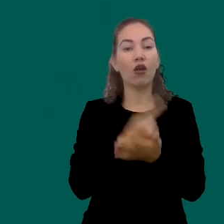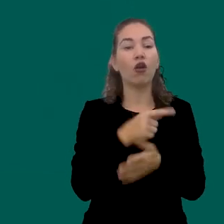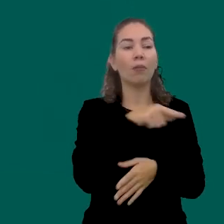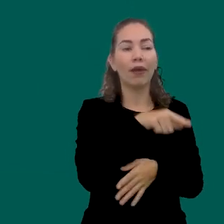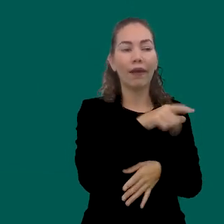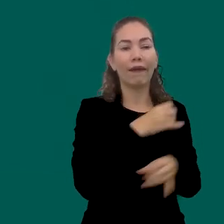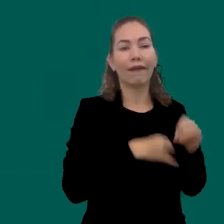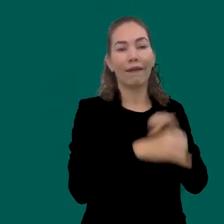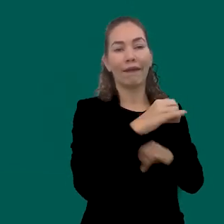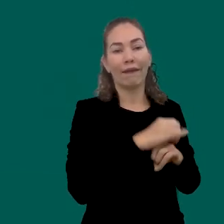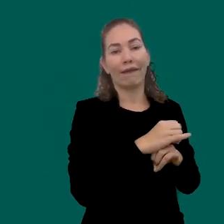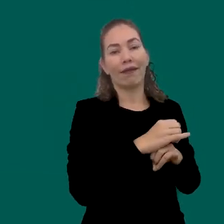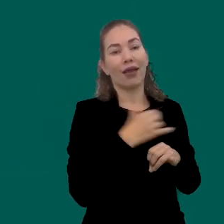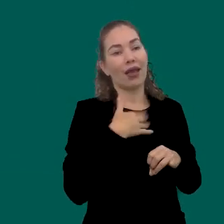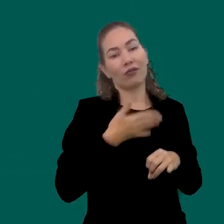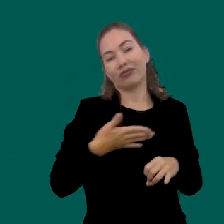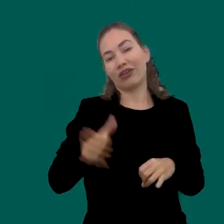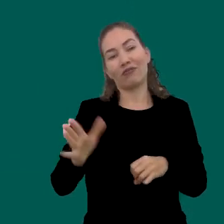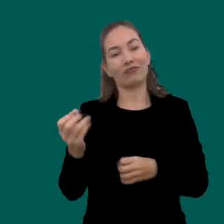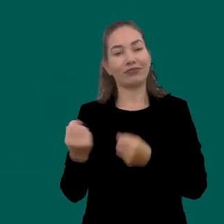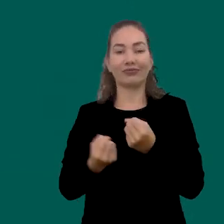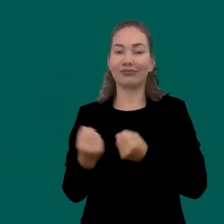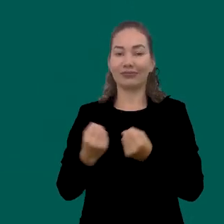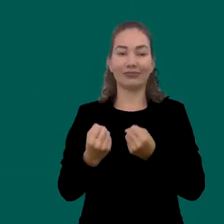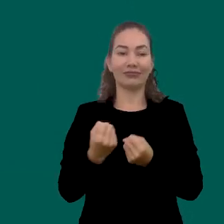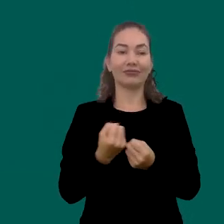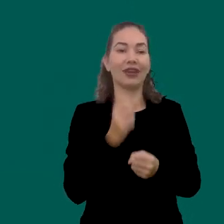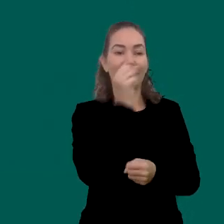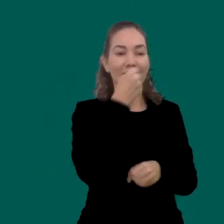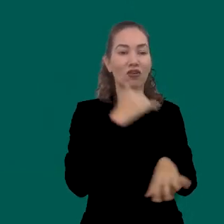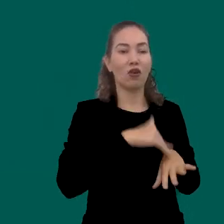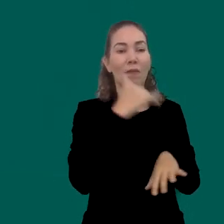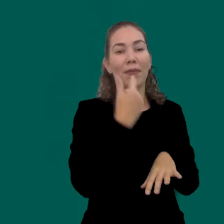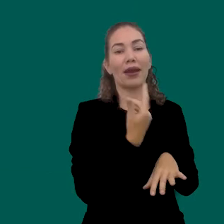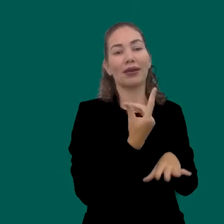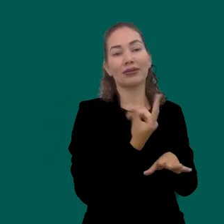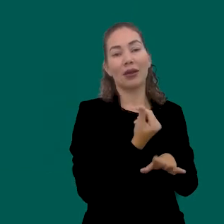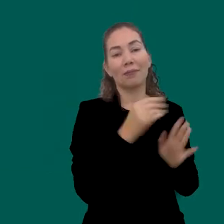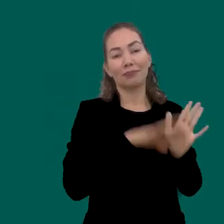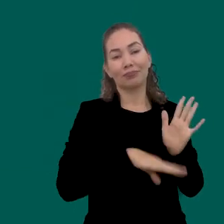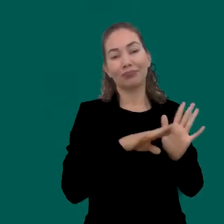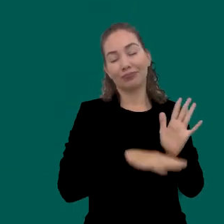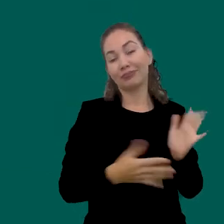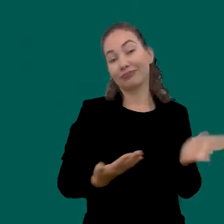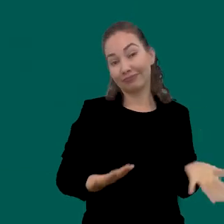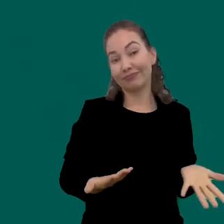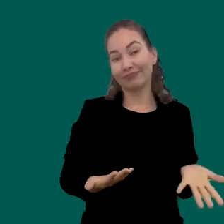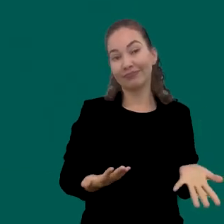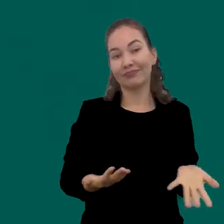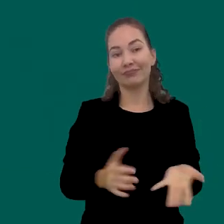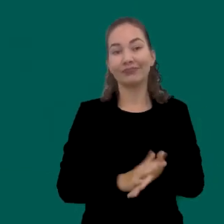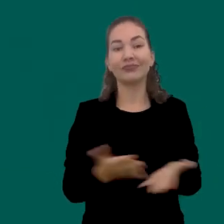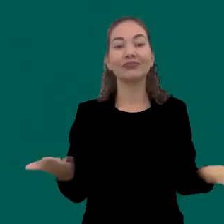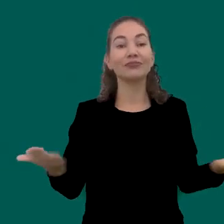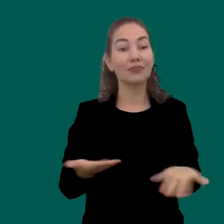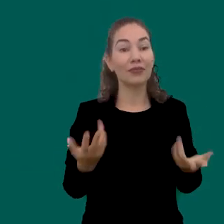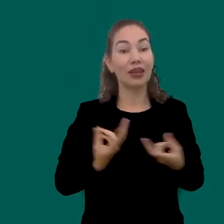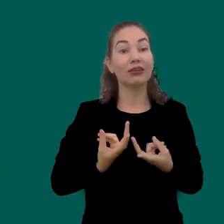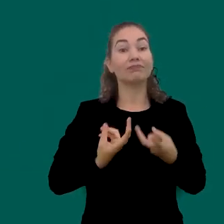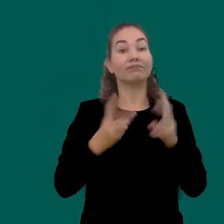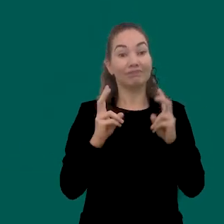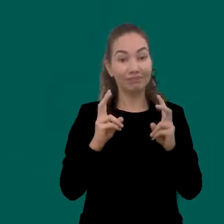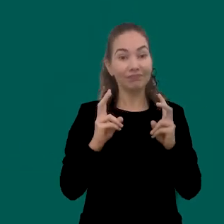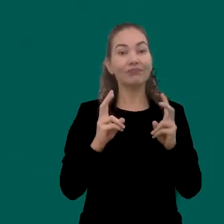aí mesmo, que eu não vou nem me deslocar até o mercado. A cerveja aí está mais barata do que até mesmo no próprio mercado. Então, hoje a gente vê que